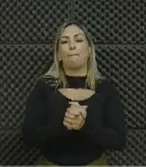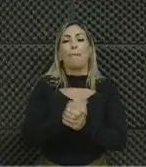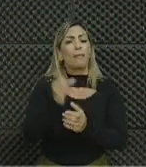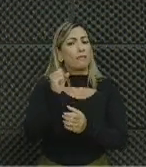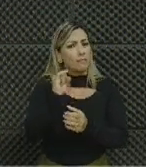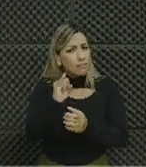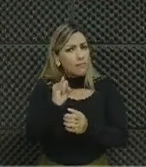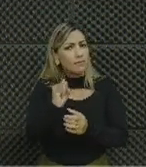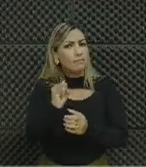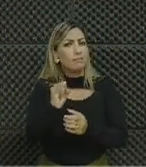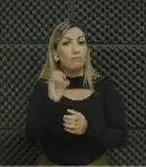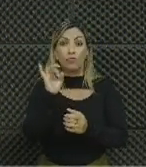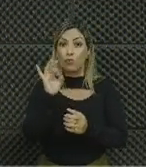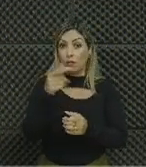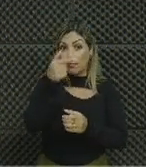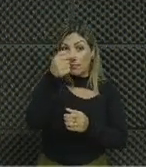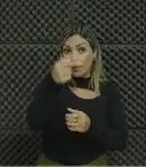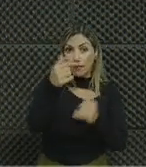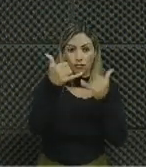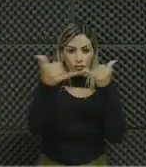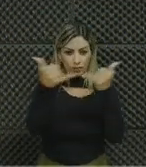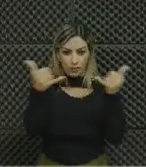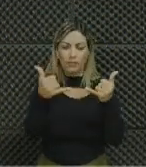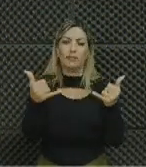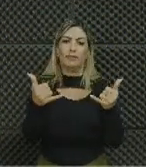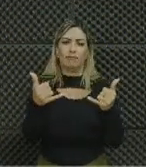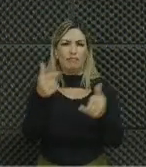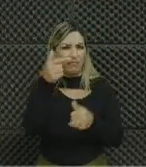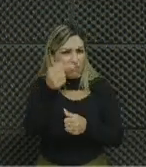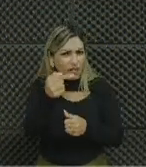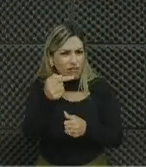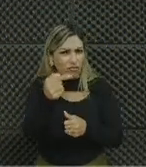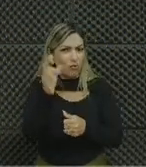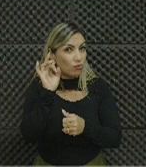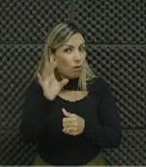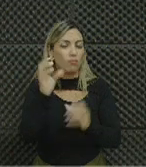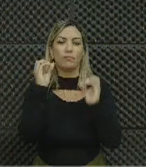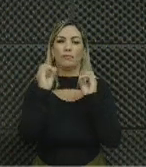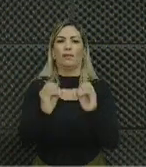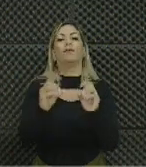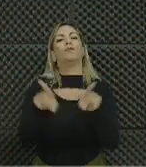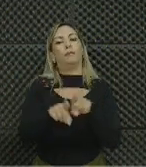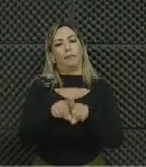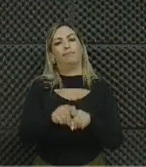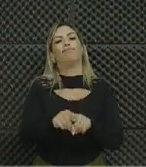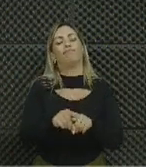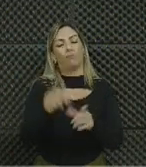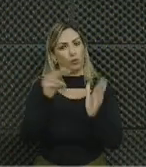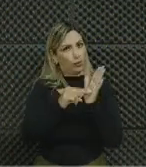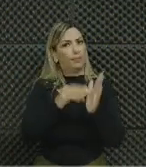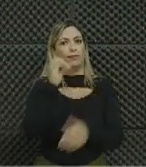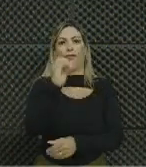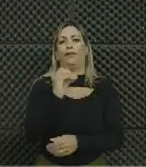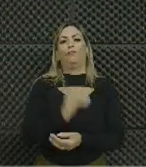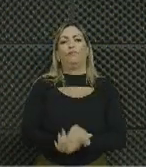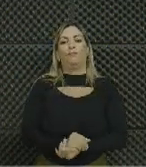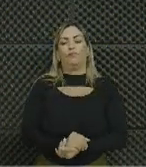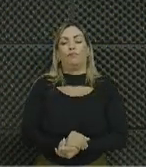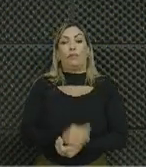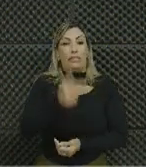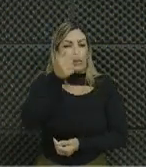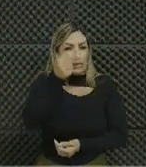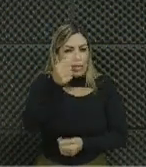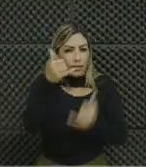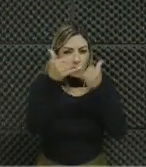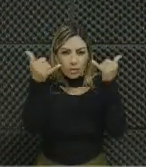Se você fizer apenas 7 linhas, a sua redação também é zerada. E 7 linhas, gente, não dá para tirar uma boa